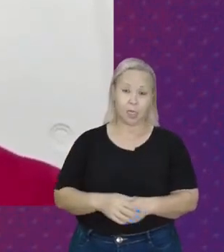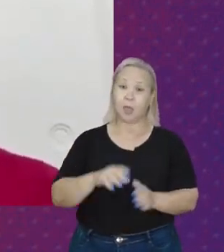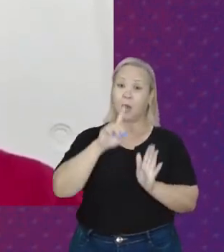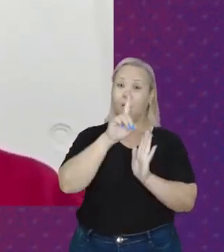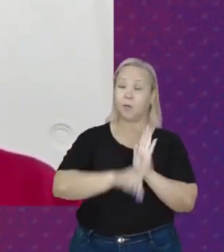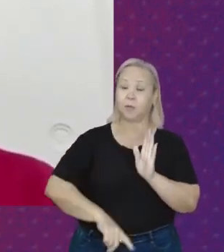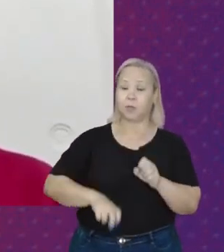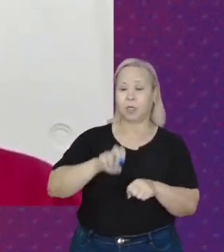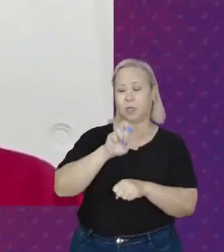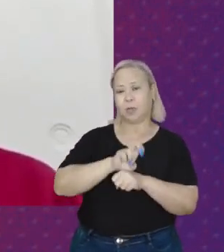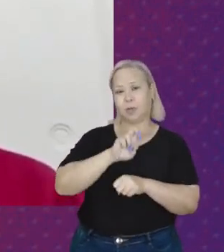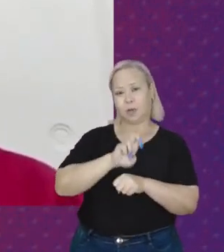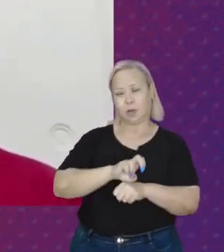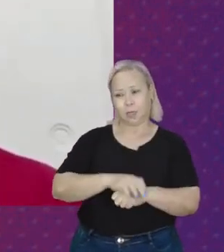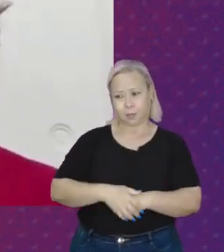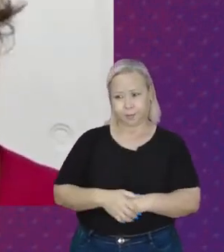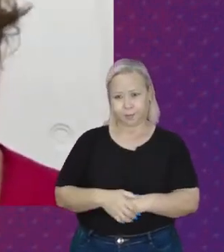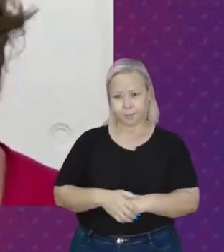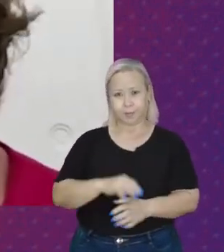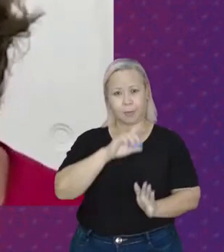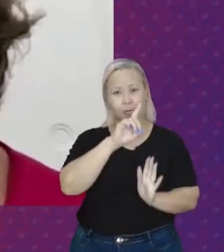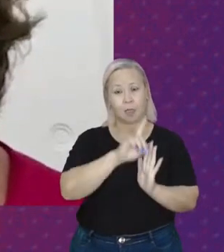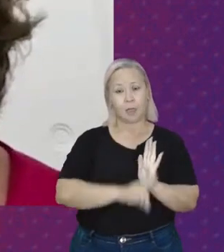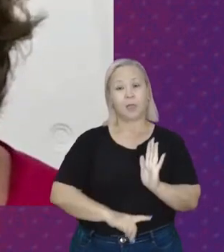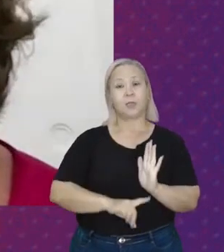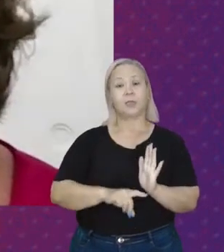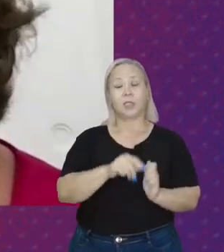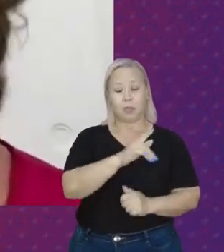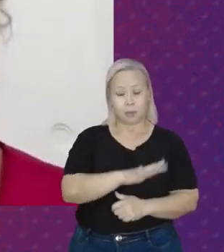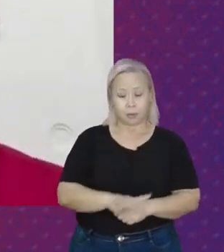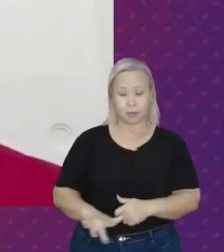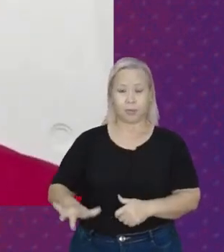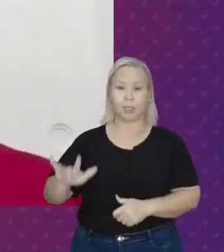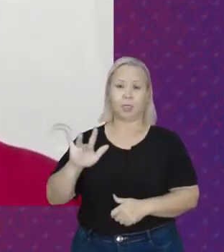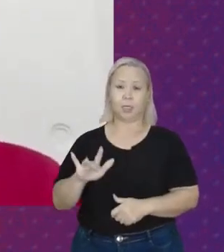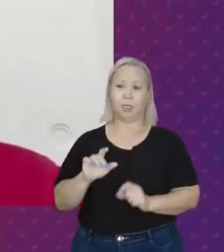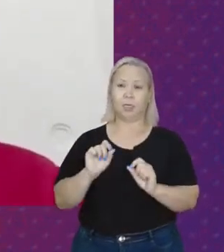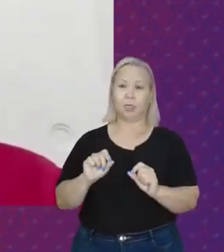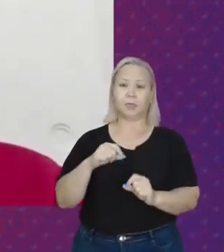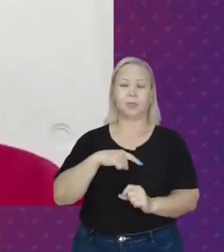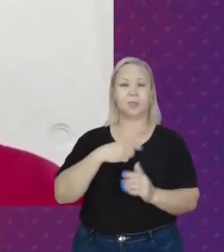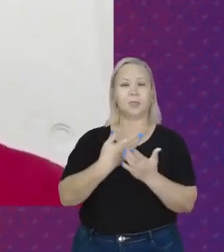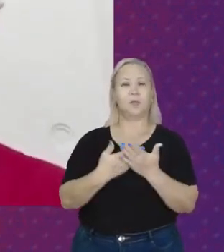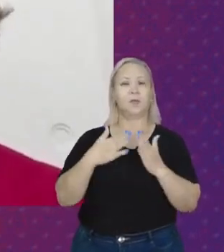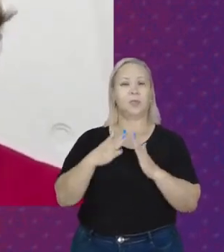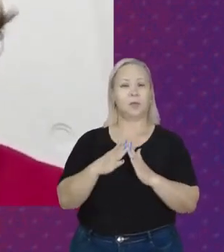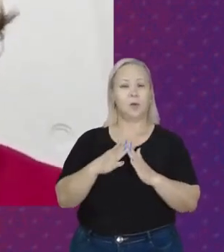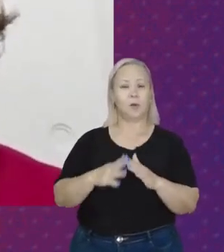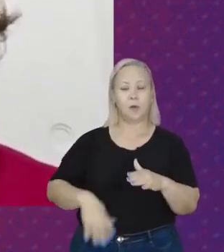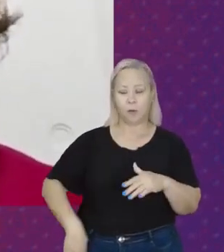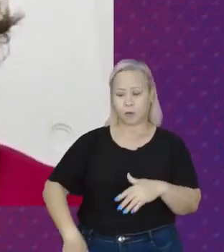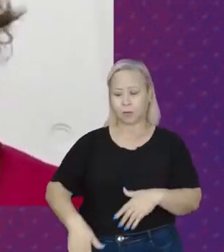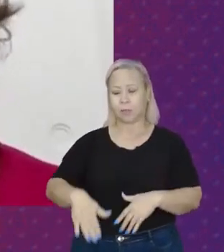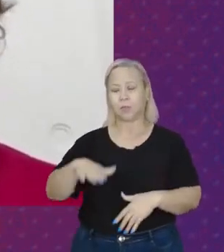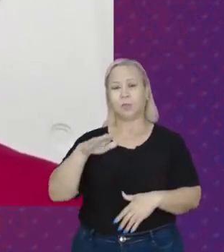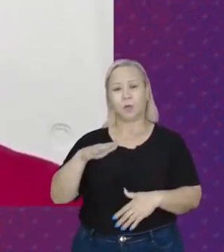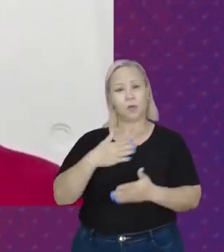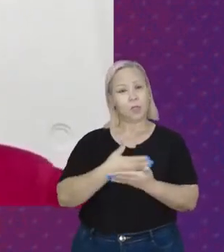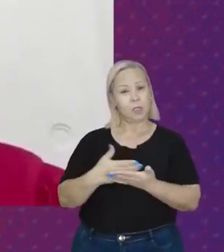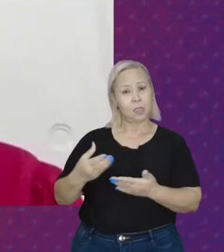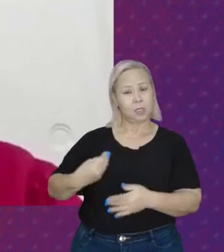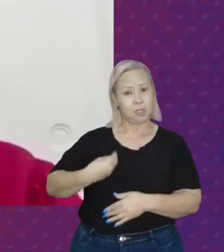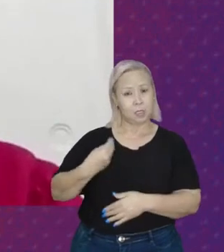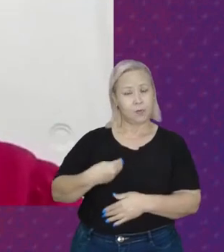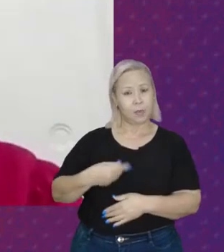à creche, é o direito da criança ter uma escola logo nos primeiros anos de vida, e